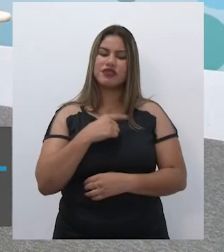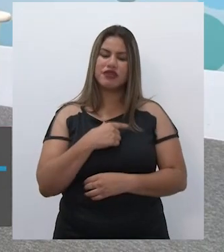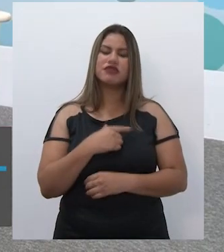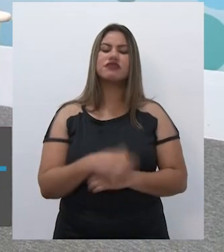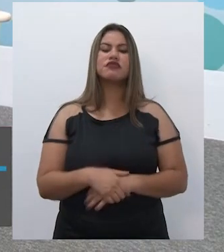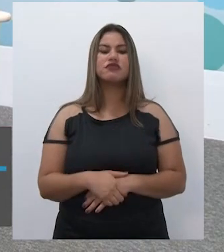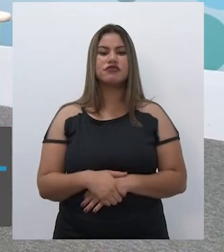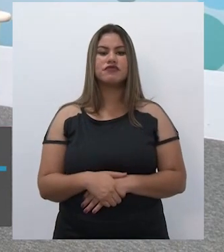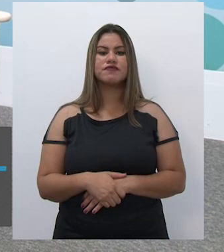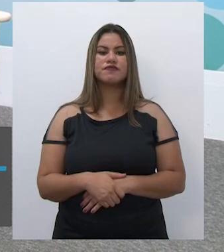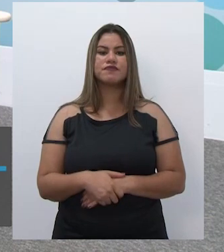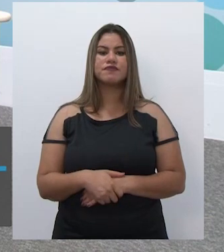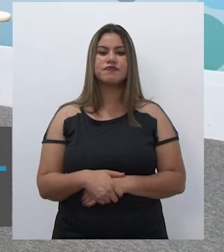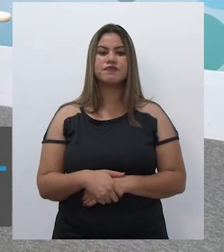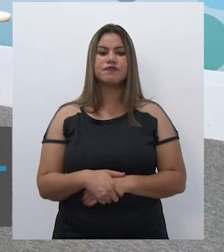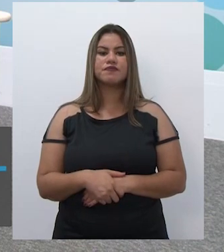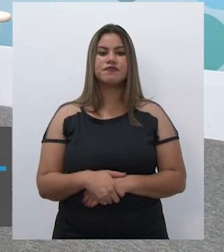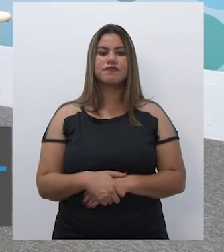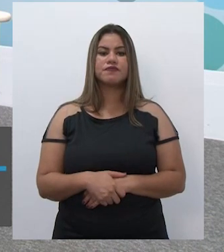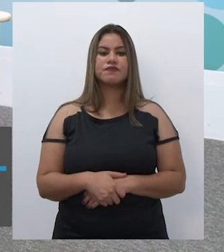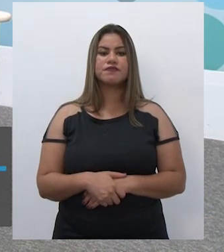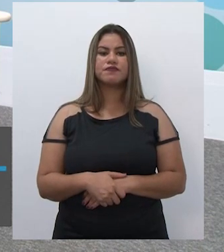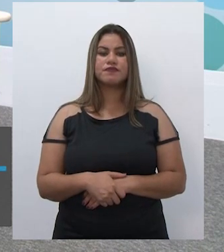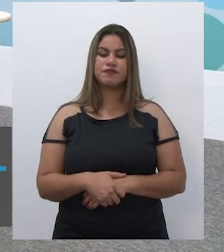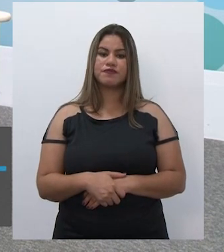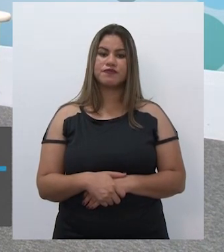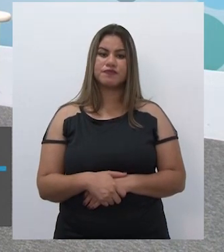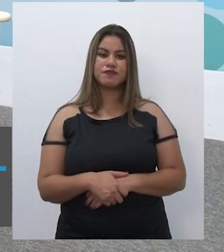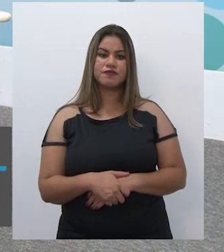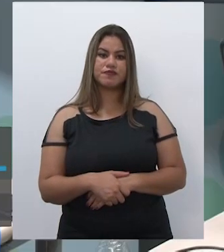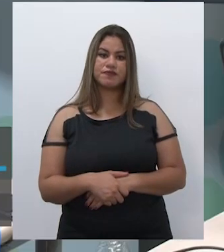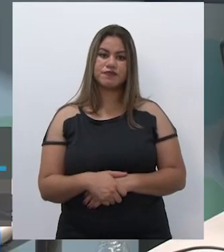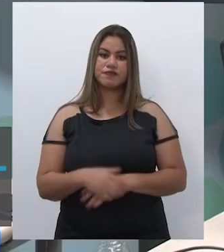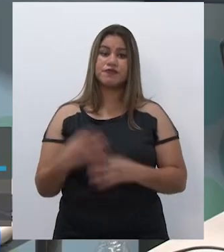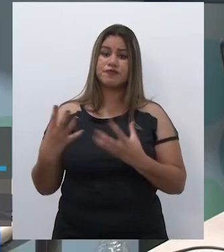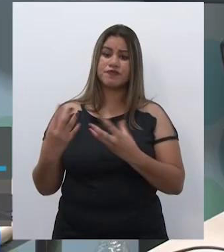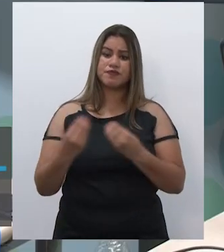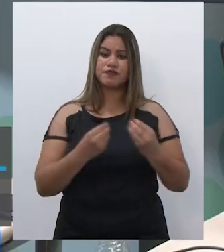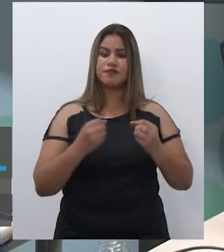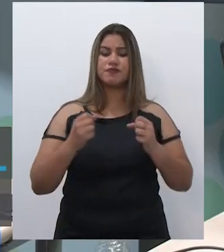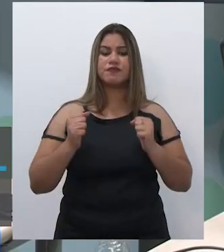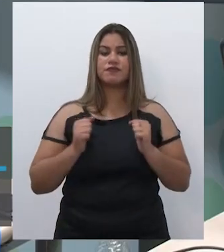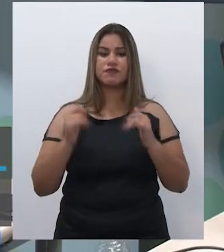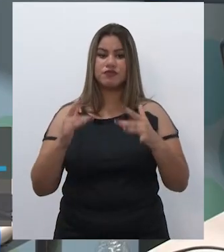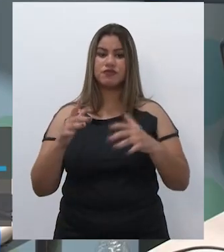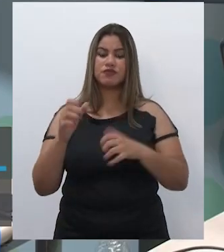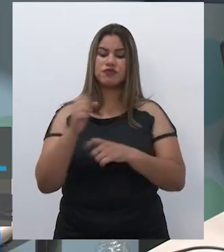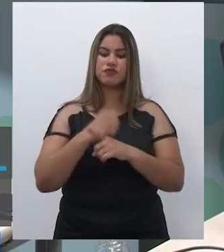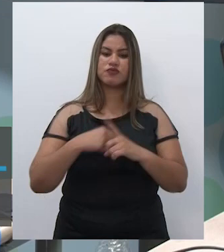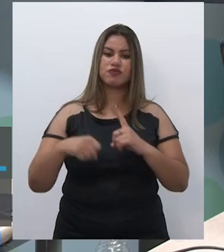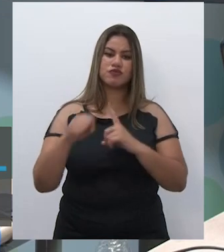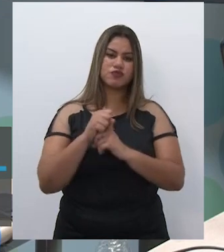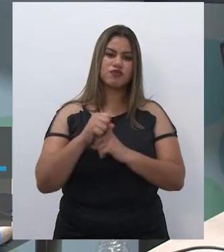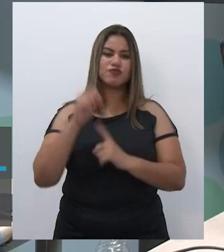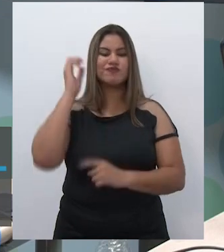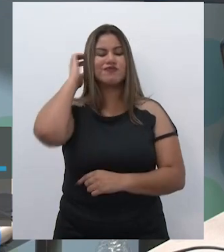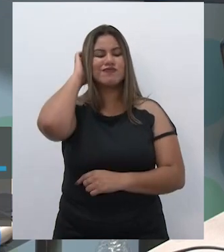sociais nesse momento que nós passamos. Várias ações sociais,